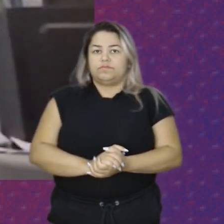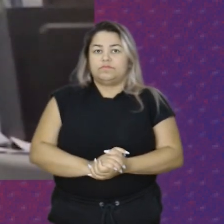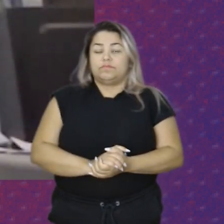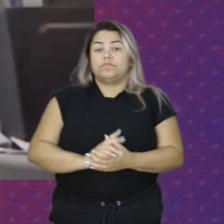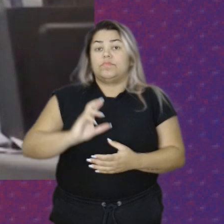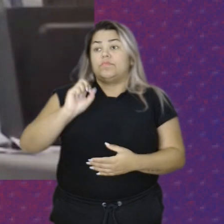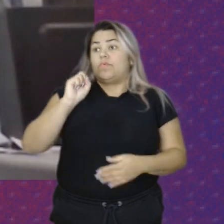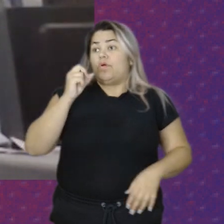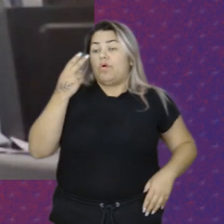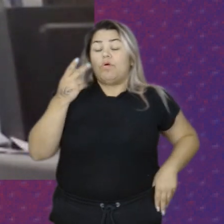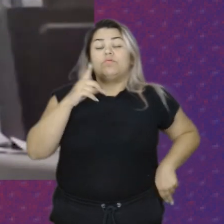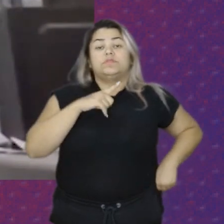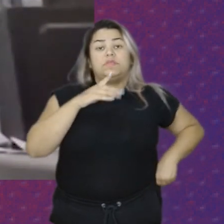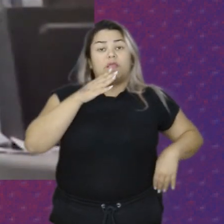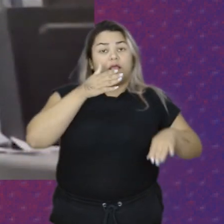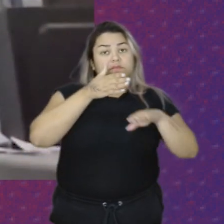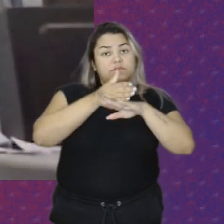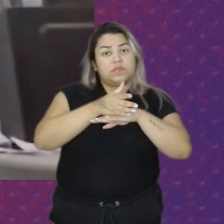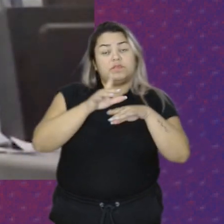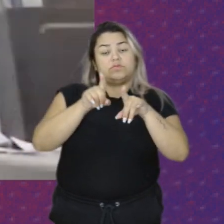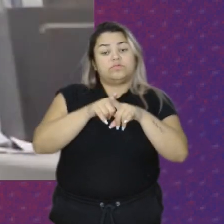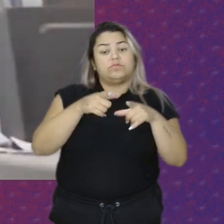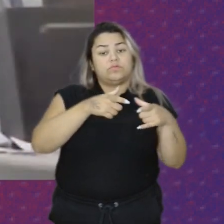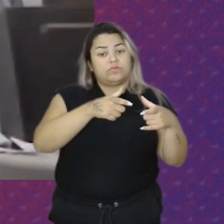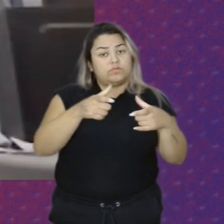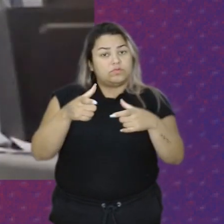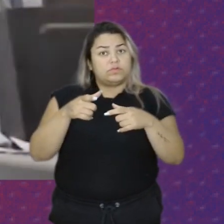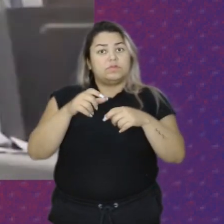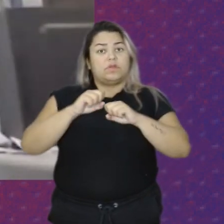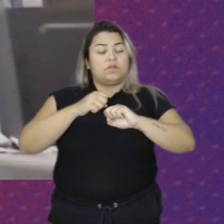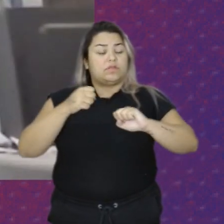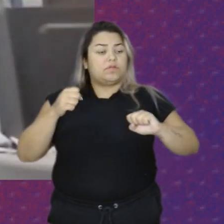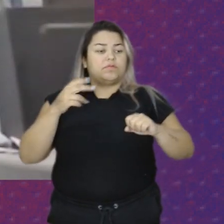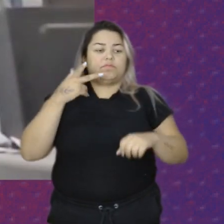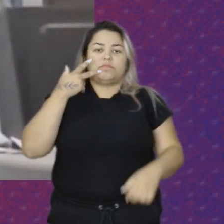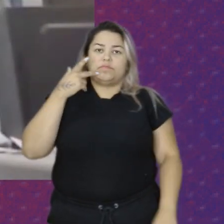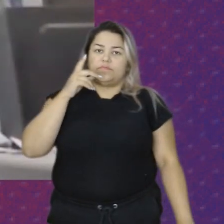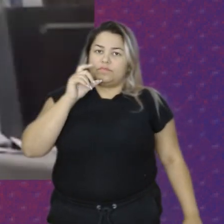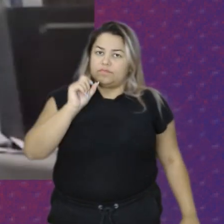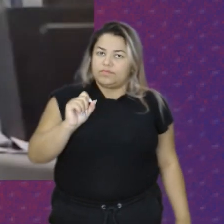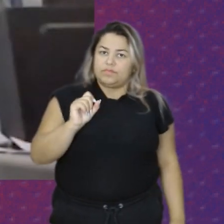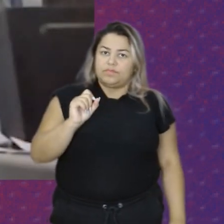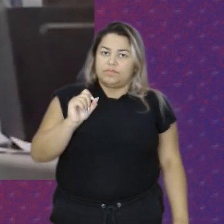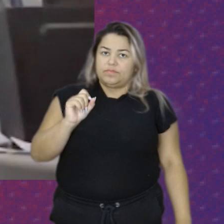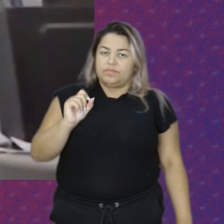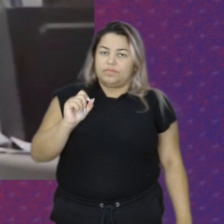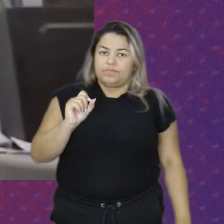têm acesso, os locais de um lugar muito grande, para estar indo, né,